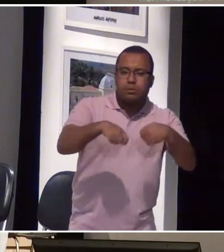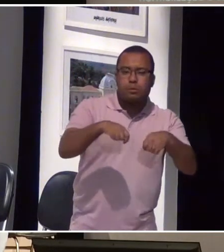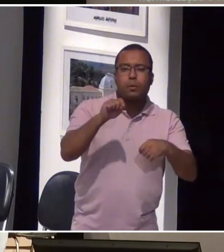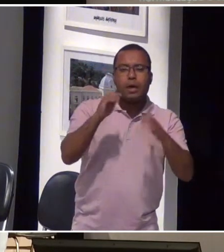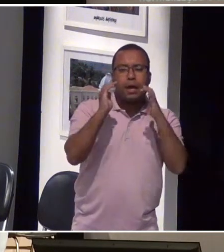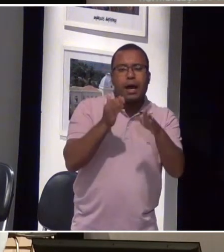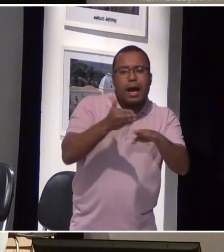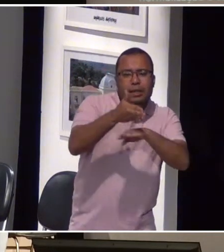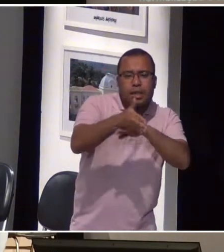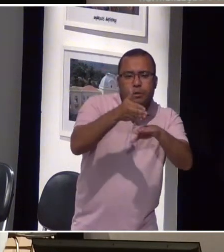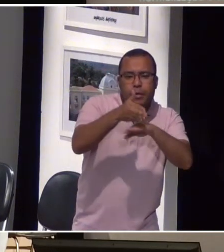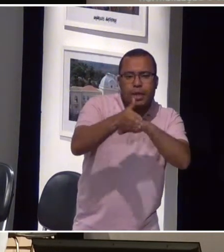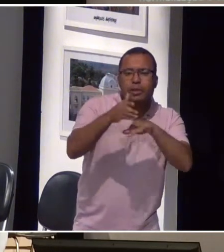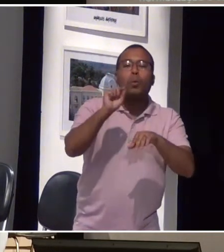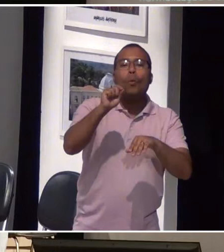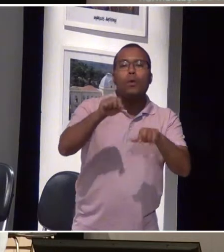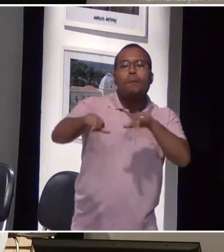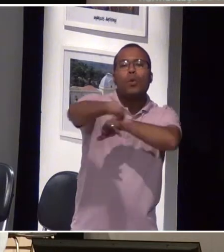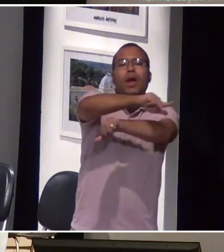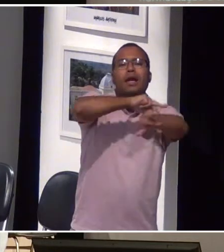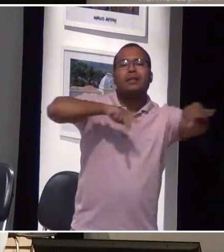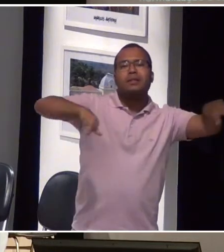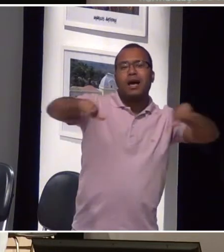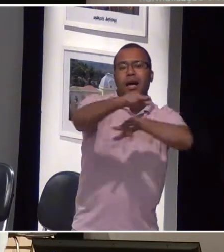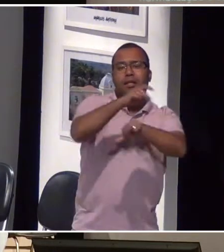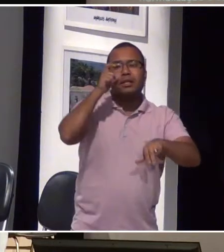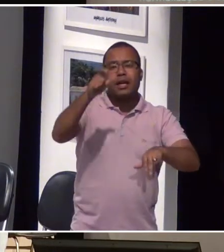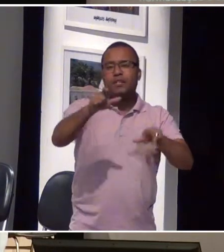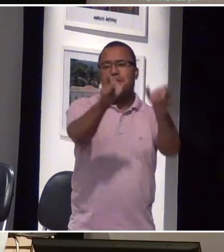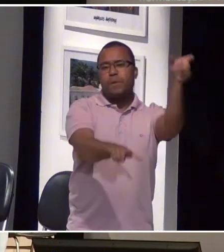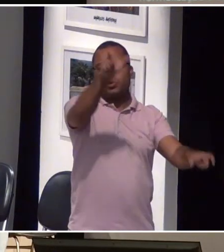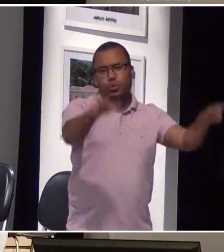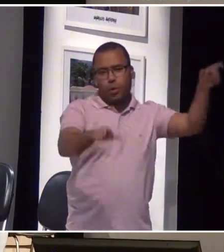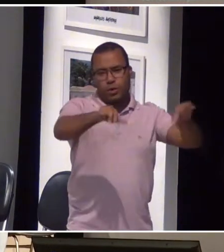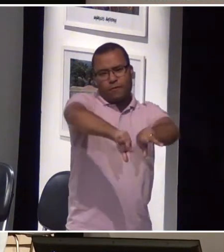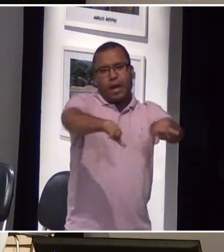precisa atender à maior pluralidade de interesses da população.